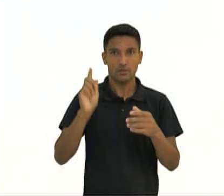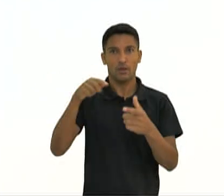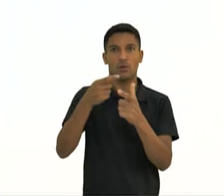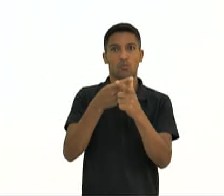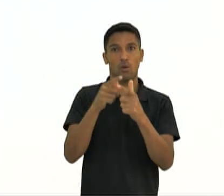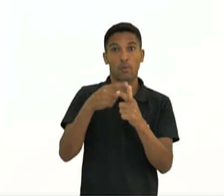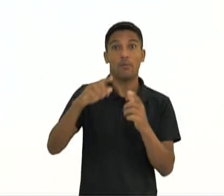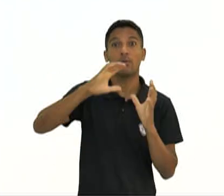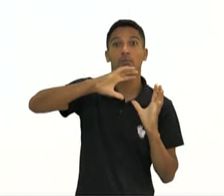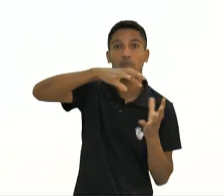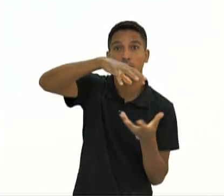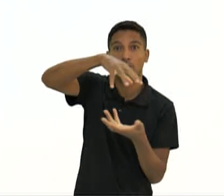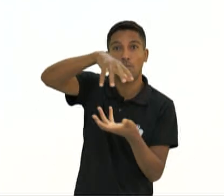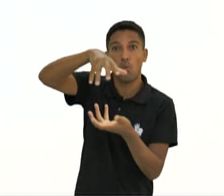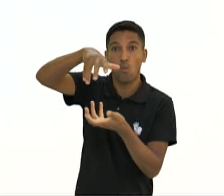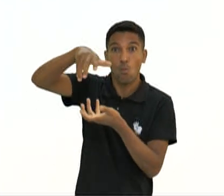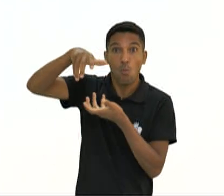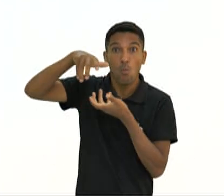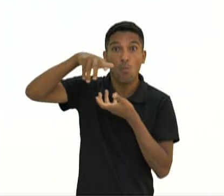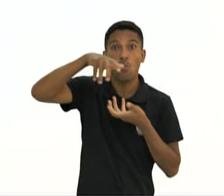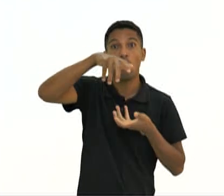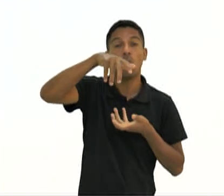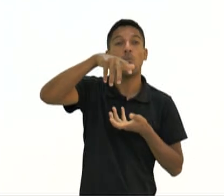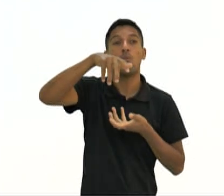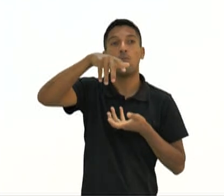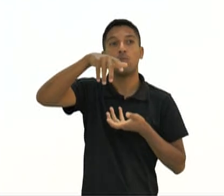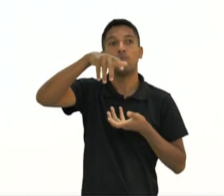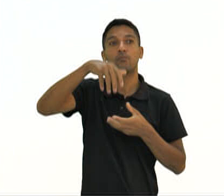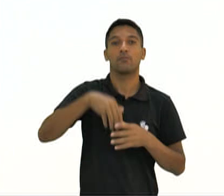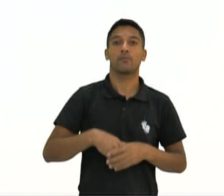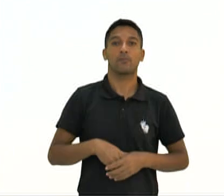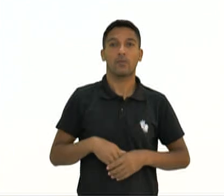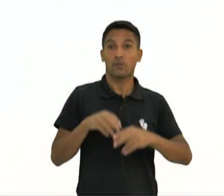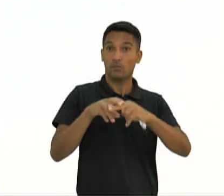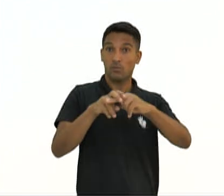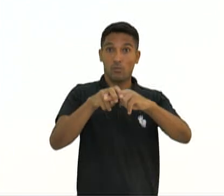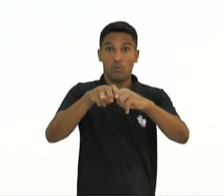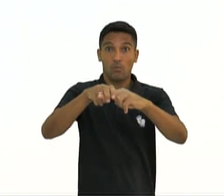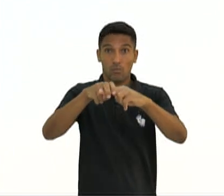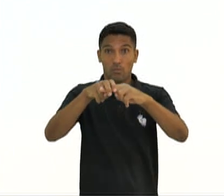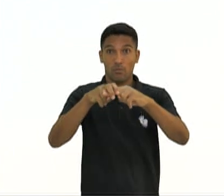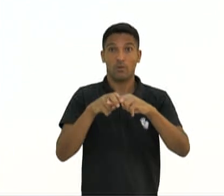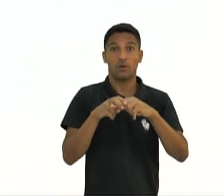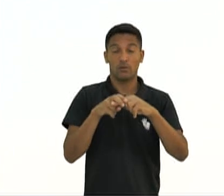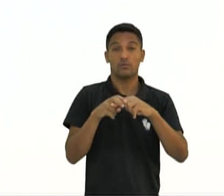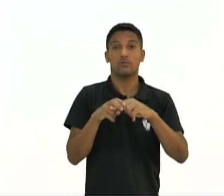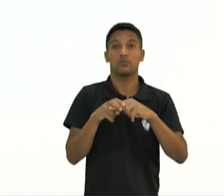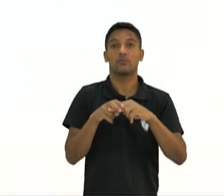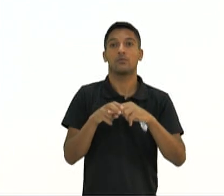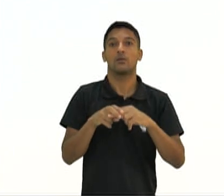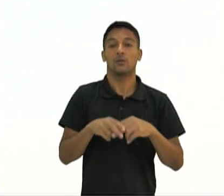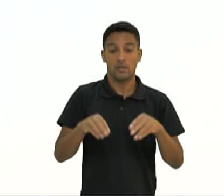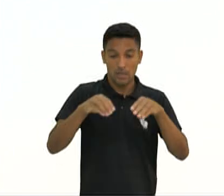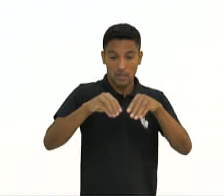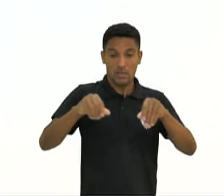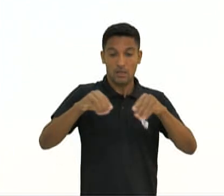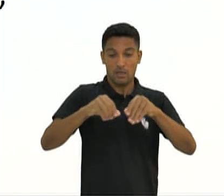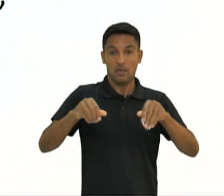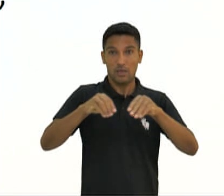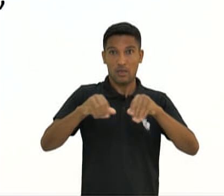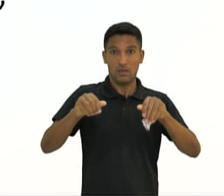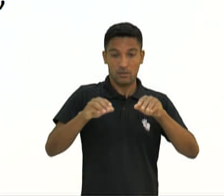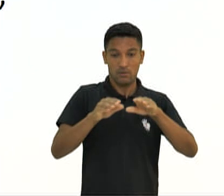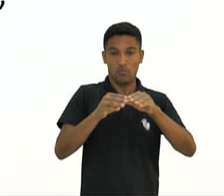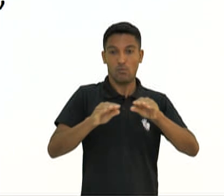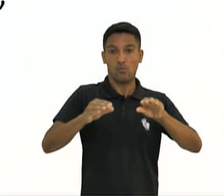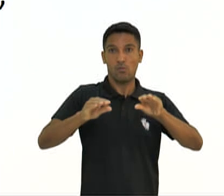isolado, é um problema ligado literalmente à utilização inadequada ou melhor dizendo, do solo em que nós